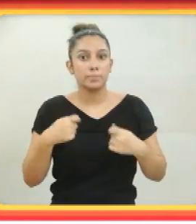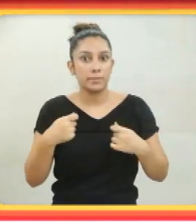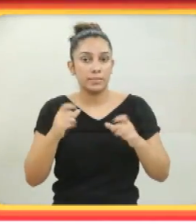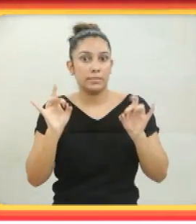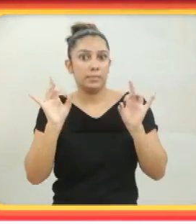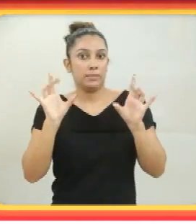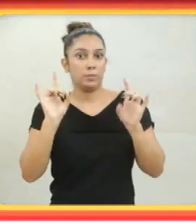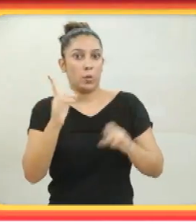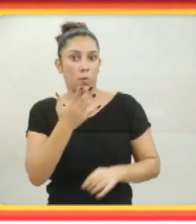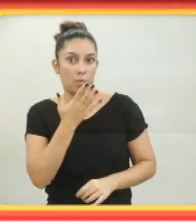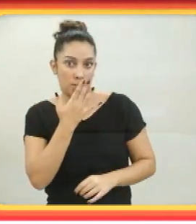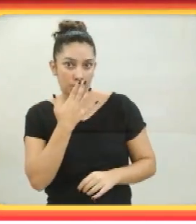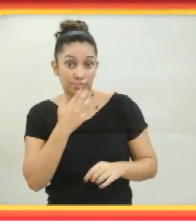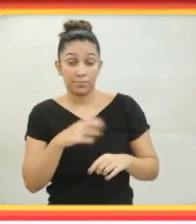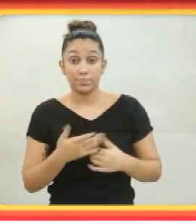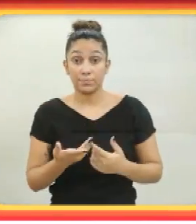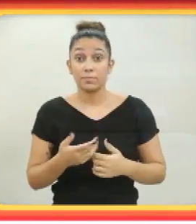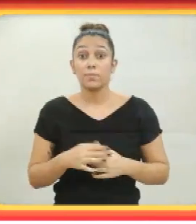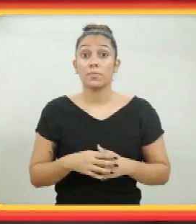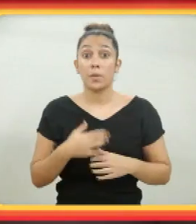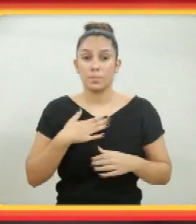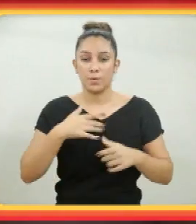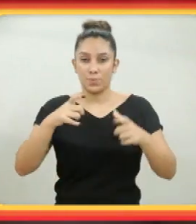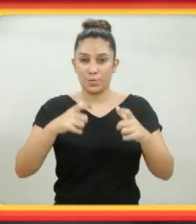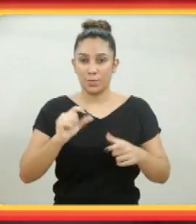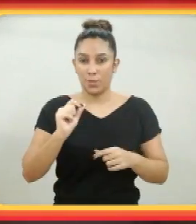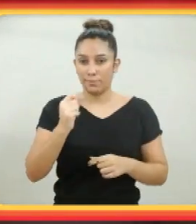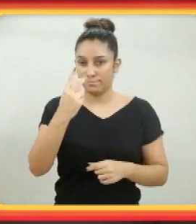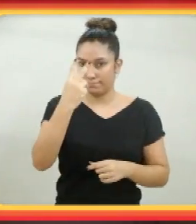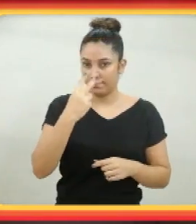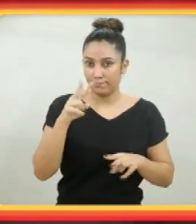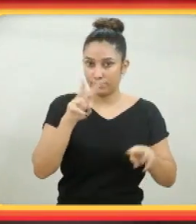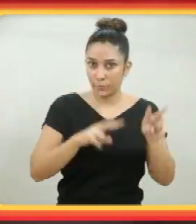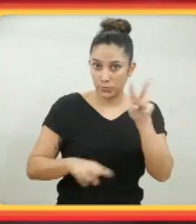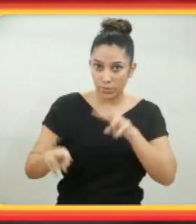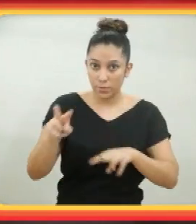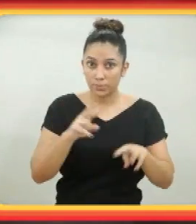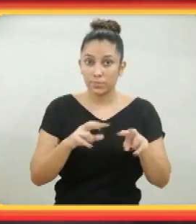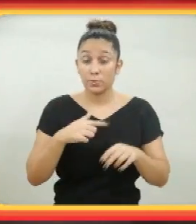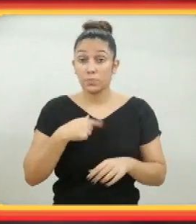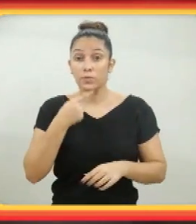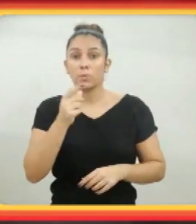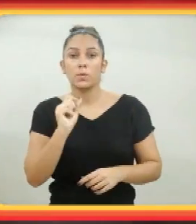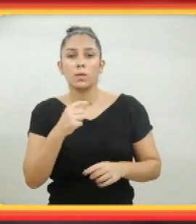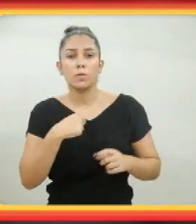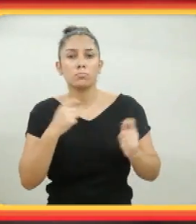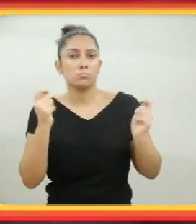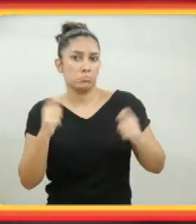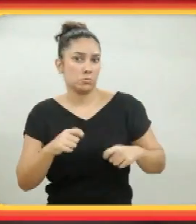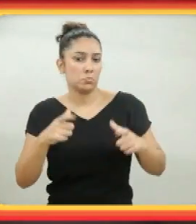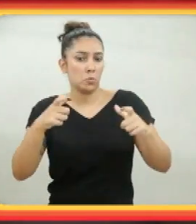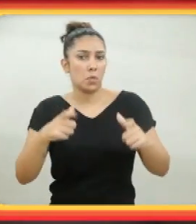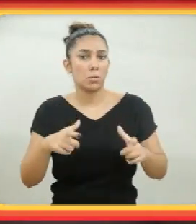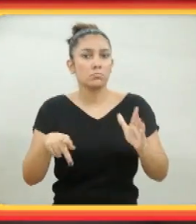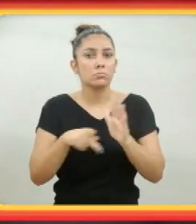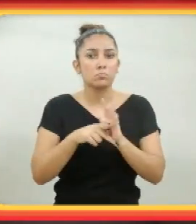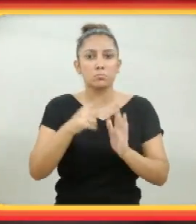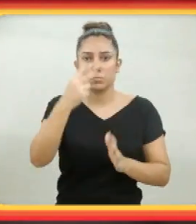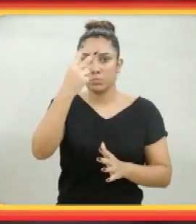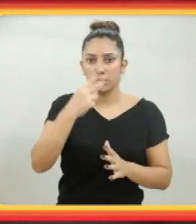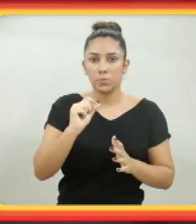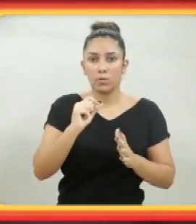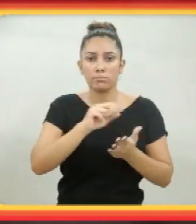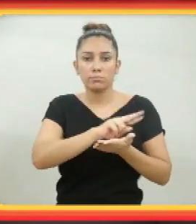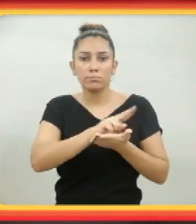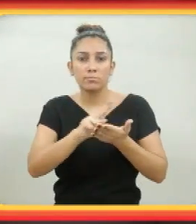não depende disso, mas os tapetes são essencialmente cor. E o meu